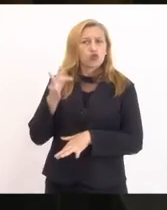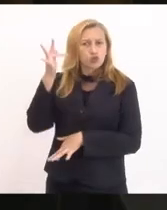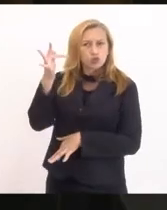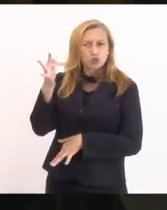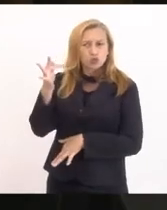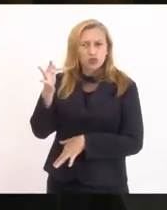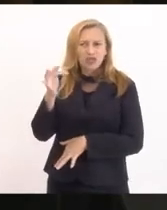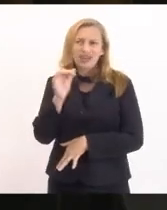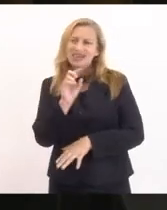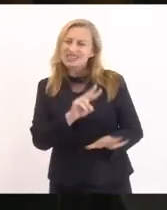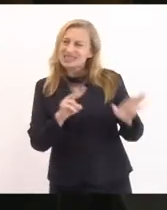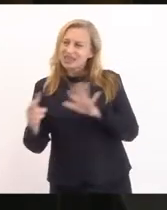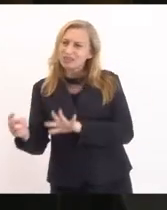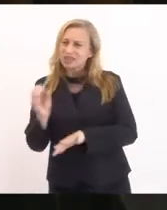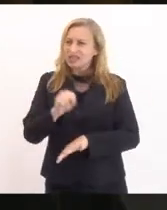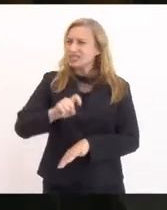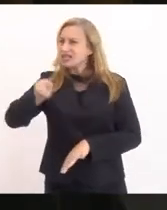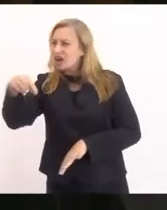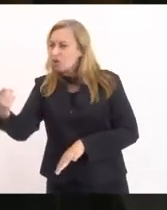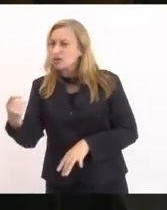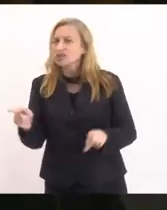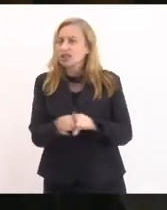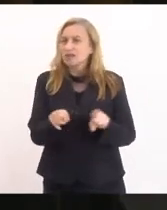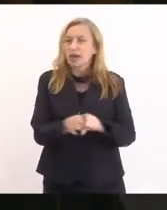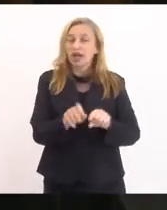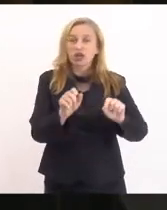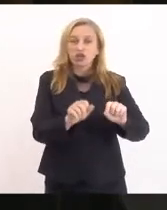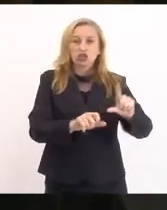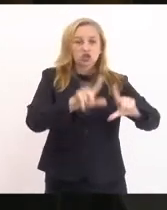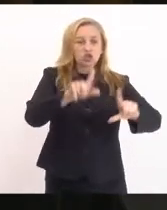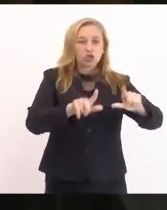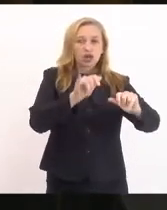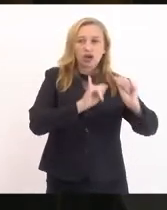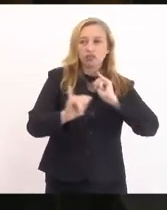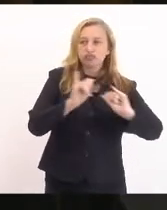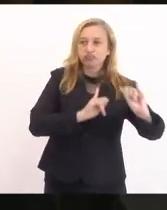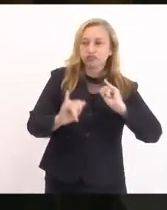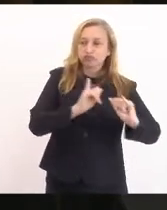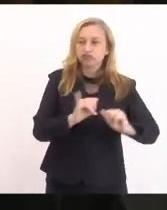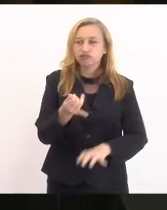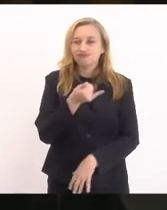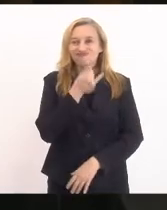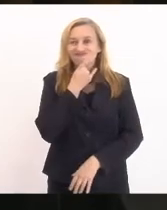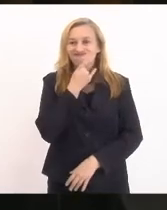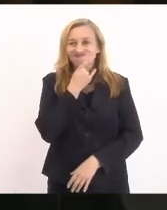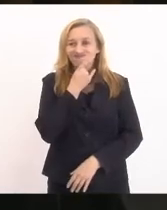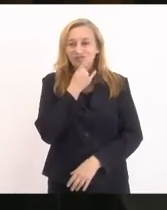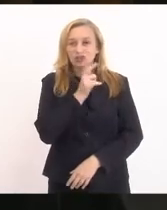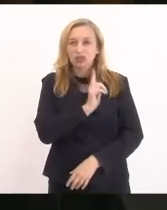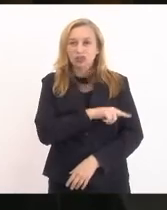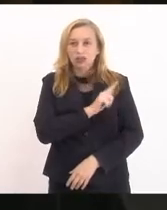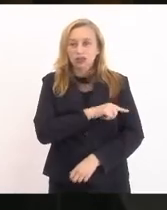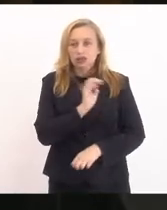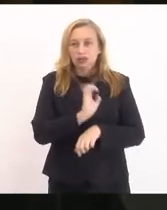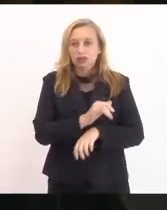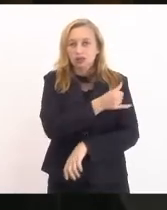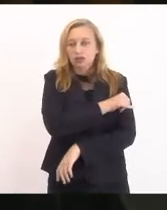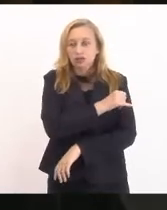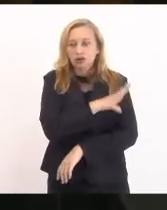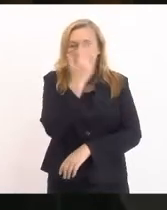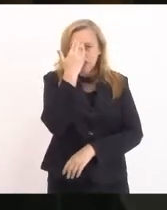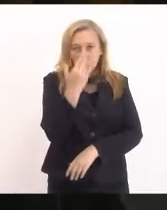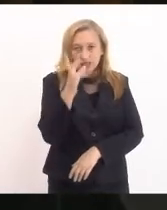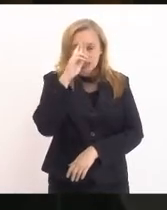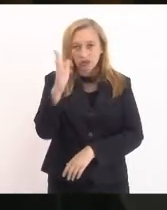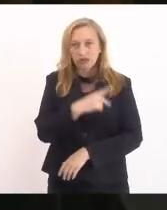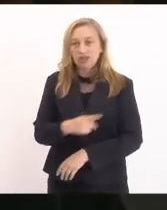semana sim, outro também, os jornais estarão com uma notícia triste sobre a gestão do estado do Rio de Janeiro. Muito obrigado,